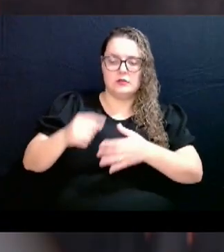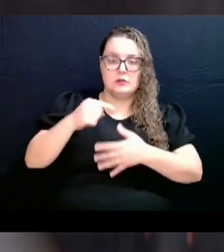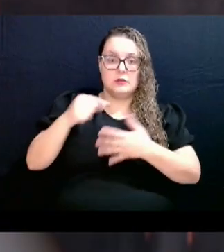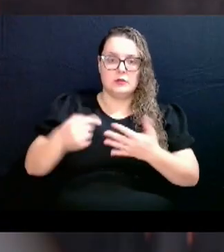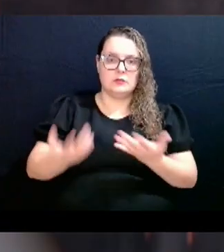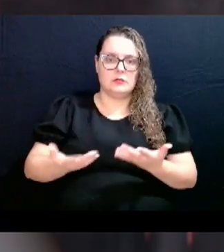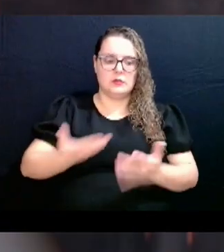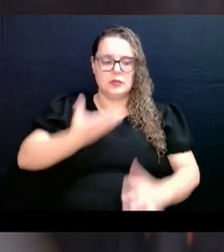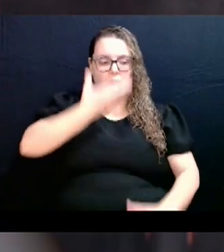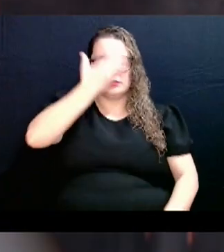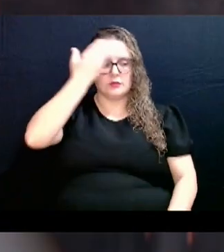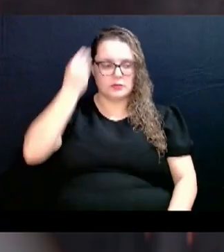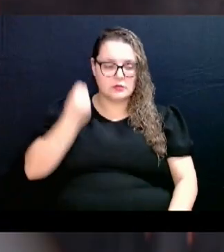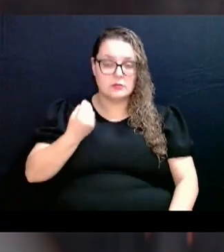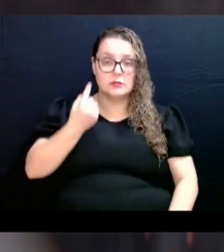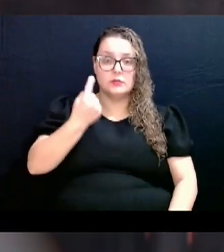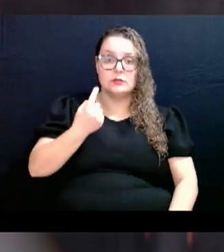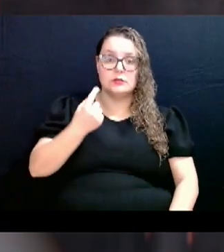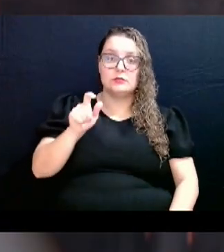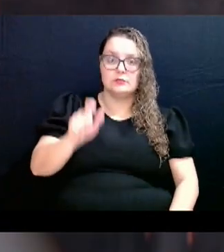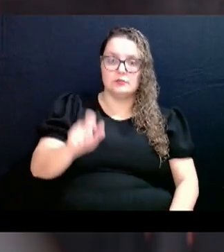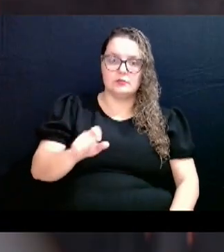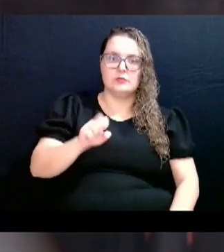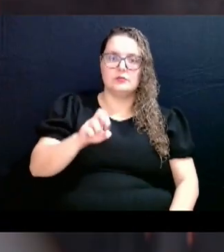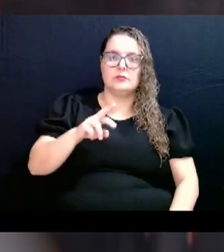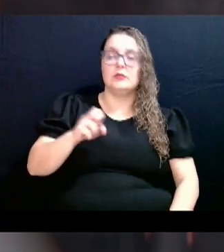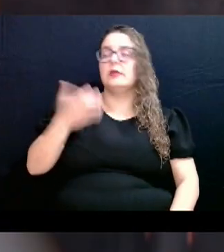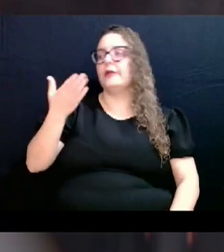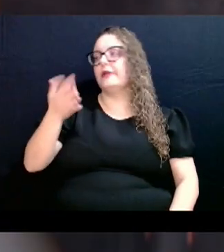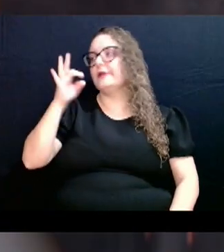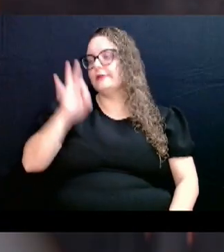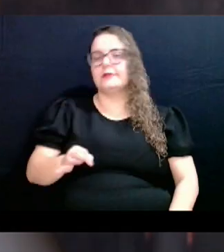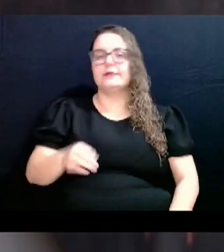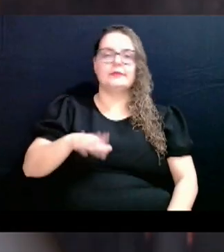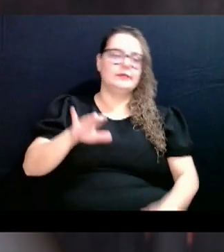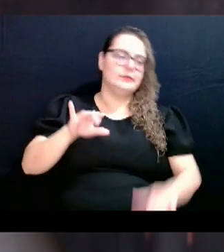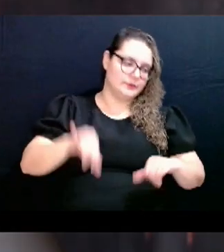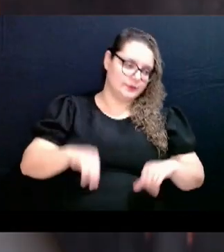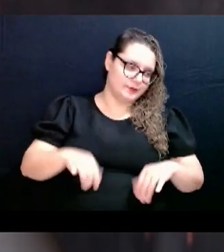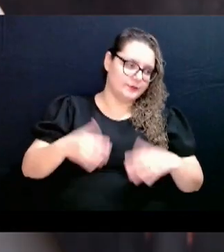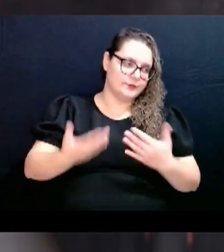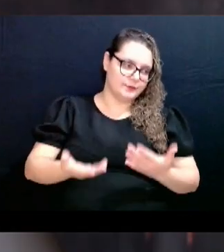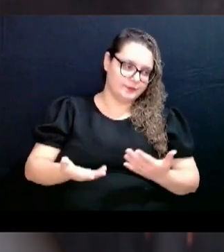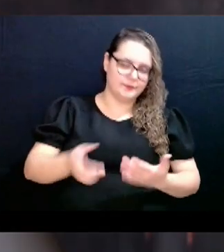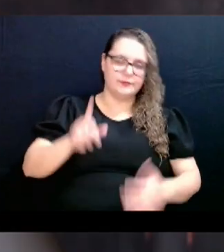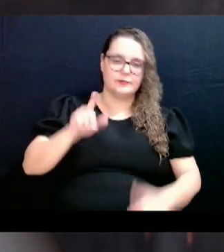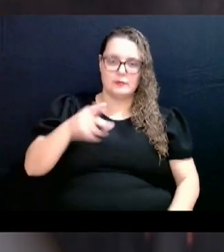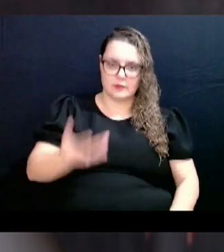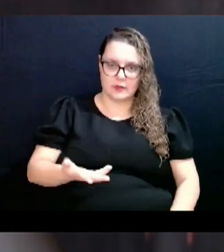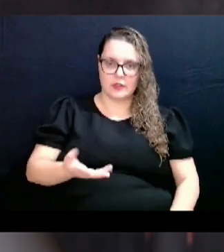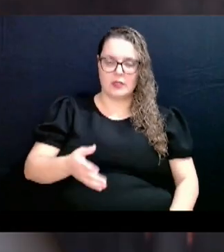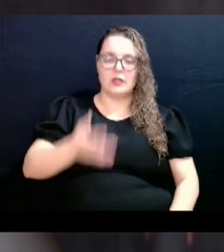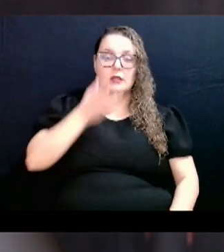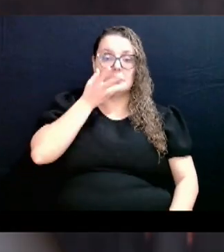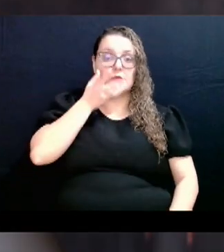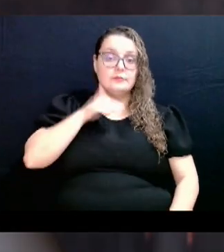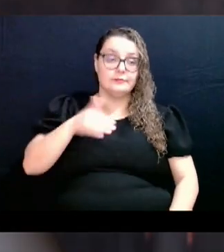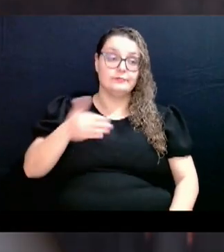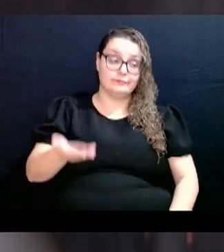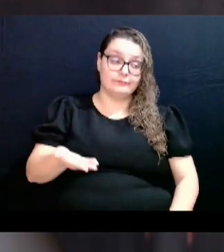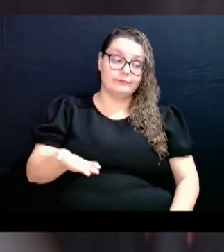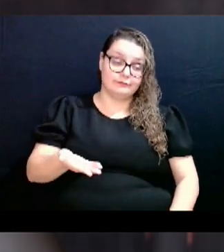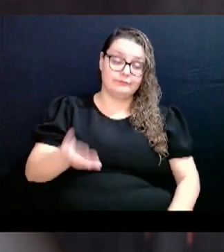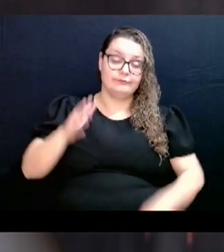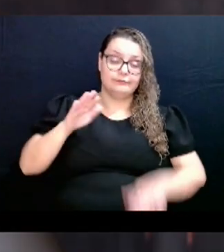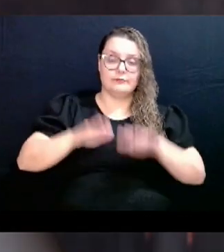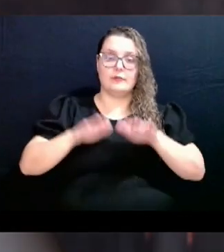de um único serzinho Exato. que é o que mais está sofrendo nisso, que é a criança, né? Muitas das vezes